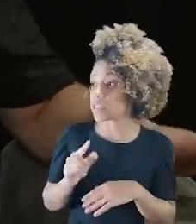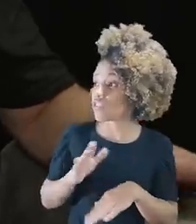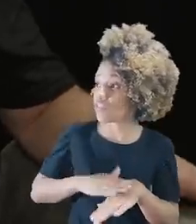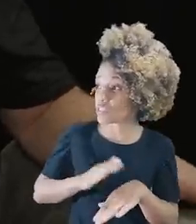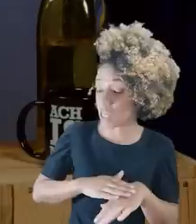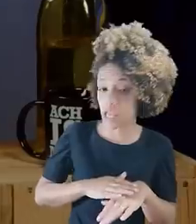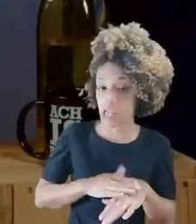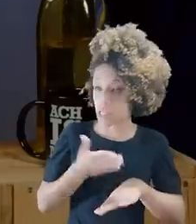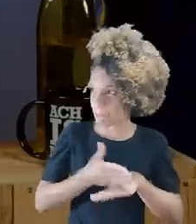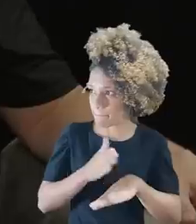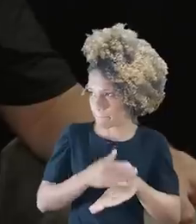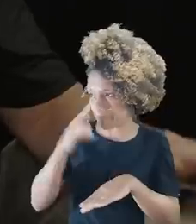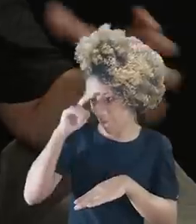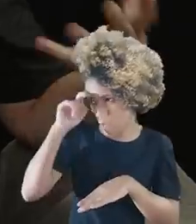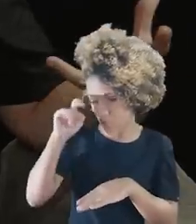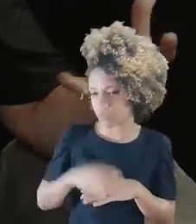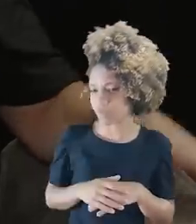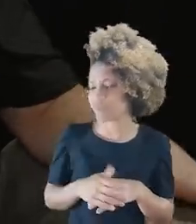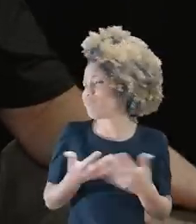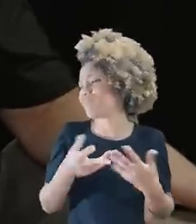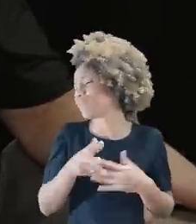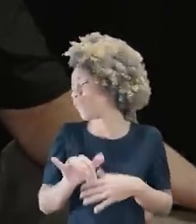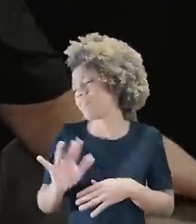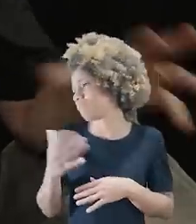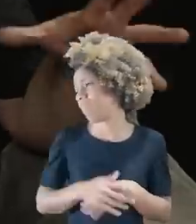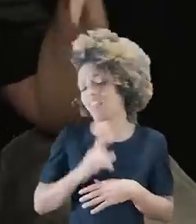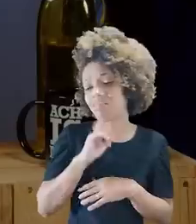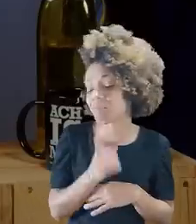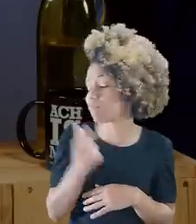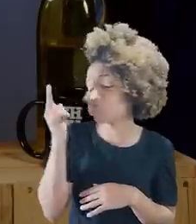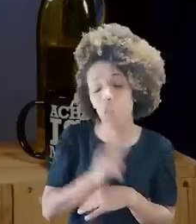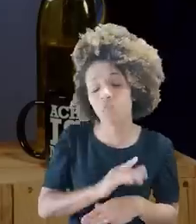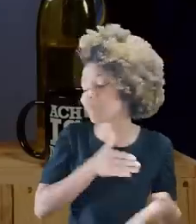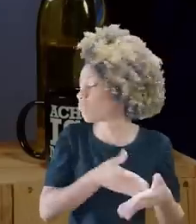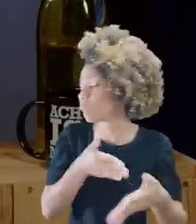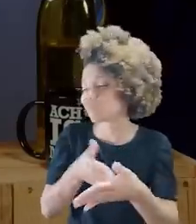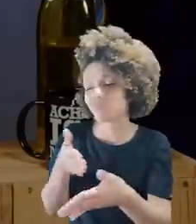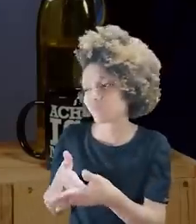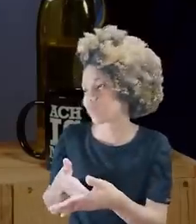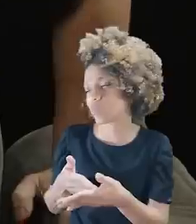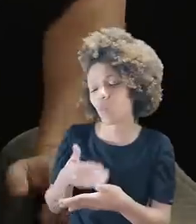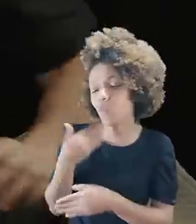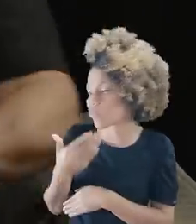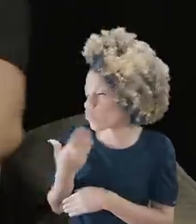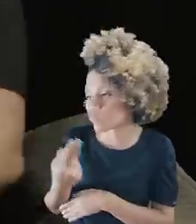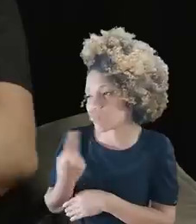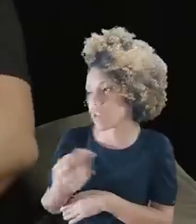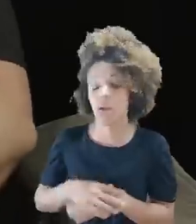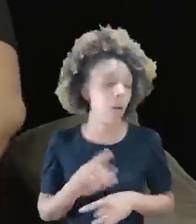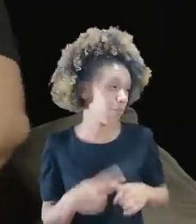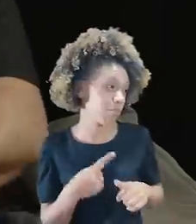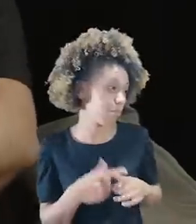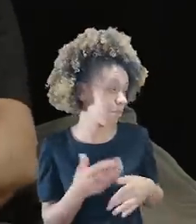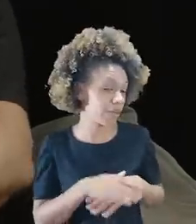tudo né não tem jeito para você parece que para você viver você tem que estar aqui você tem que est tá colado na mão tem uma frase que a gente falou antes de